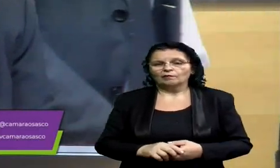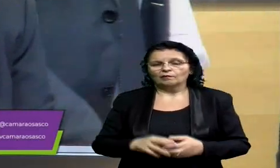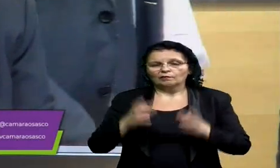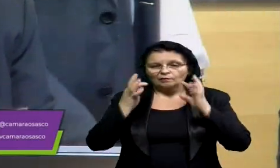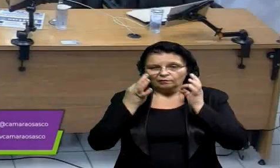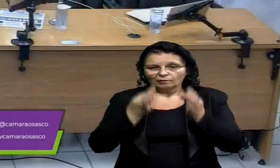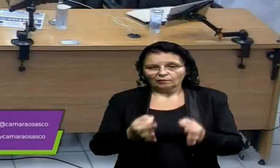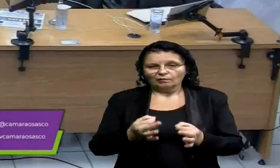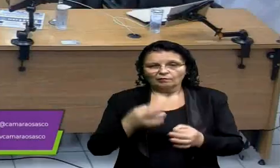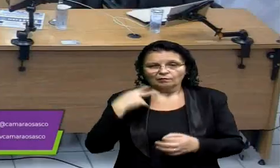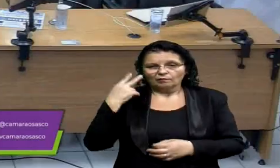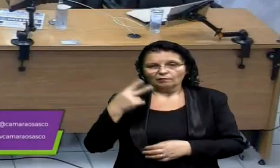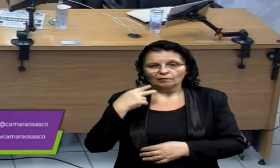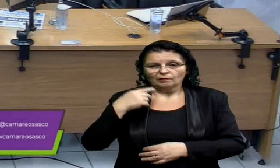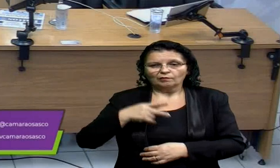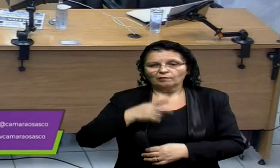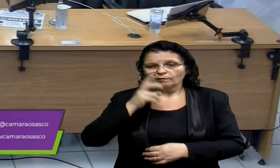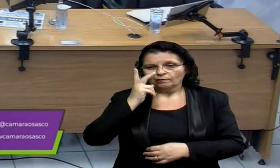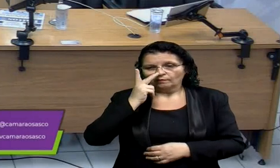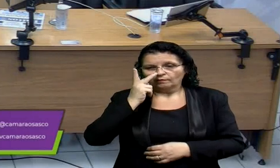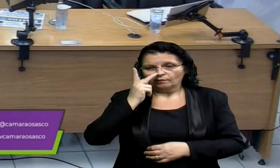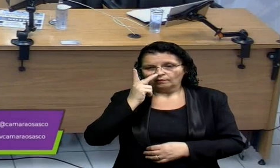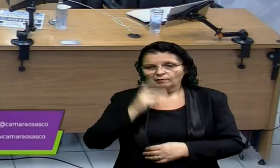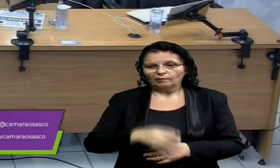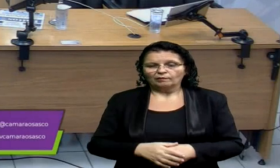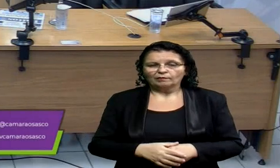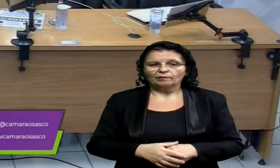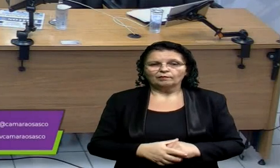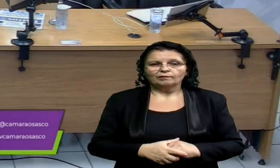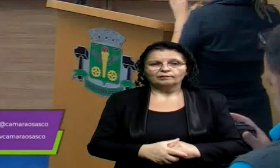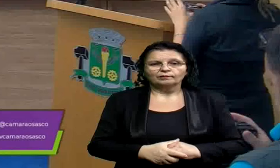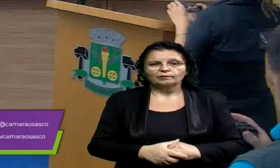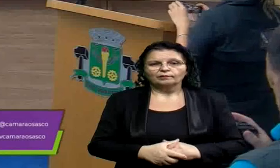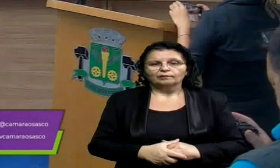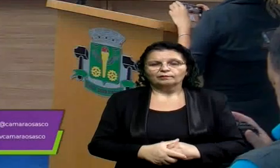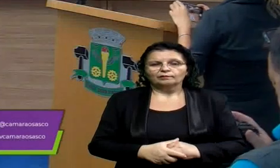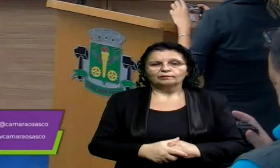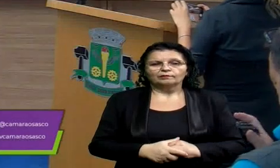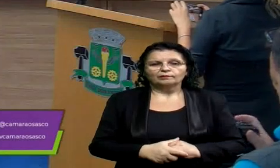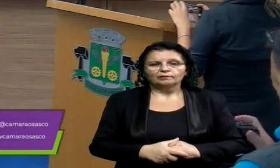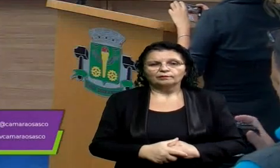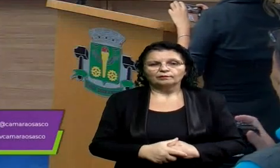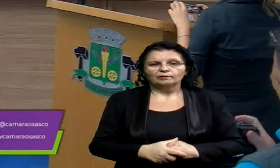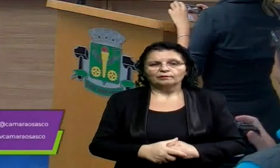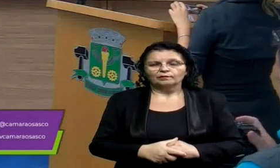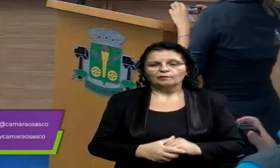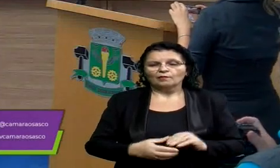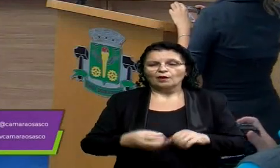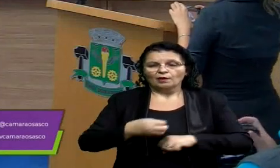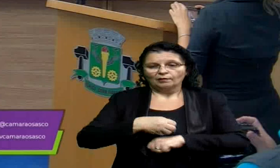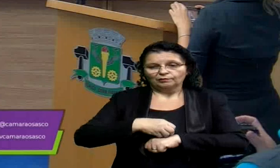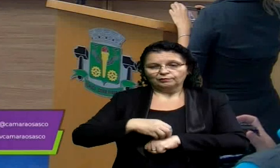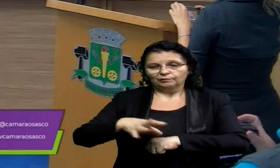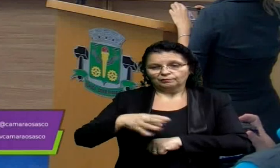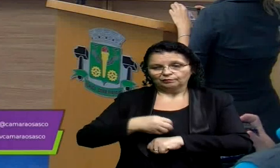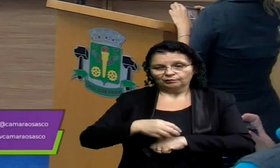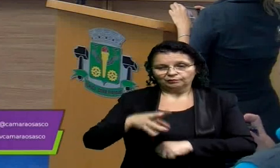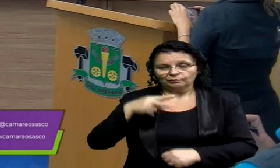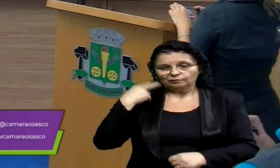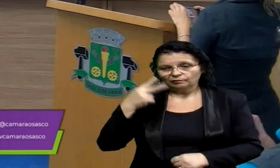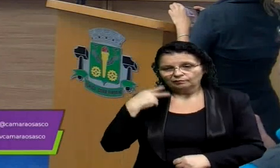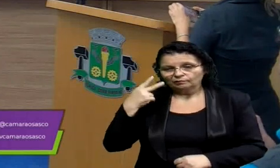Atenciosamente Vereador Pelé da cândida agora nós vamos às indica dos Nobres